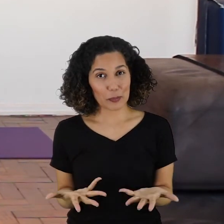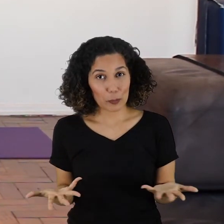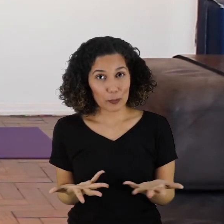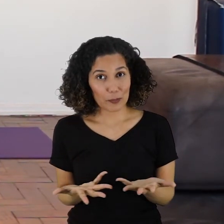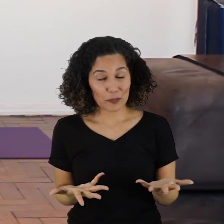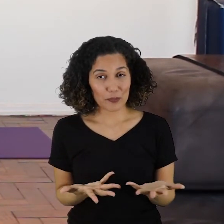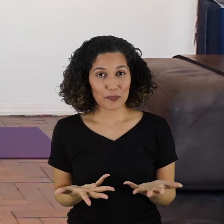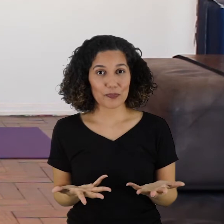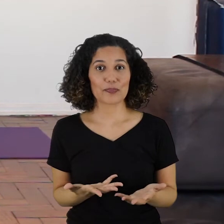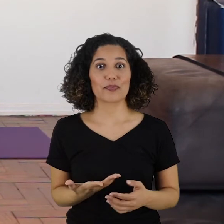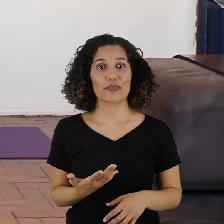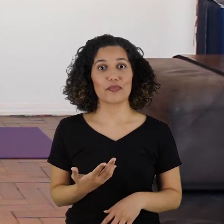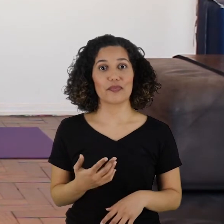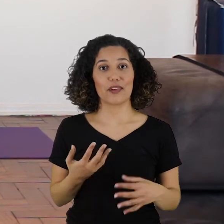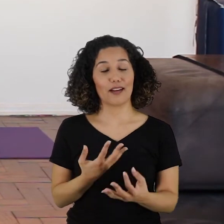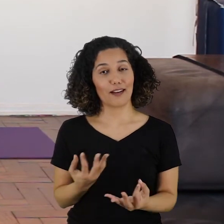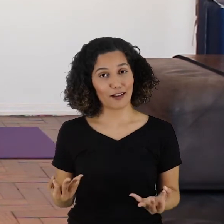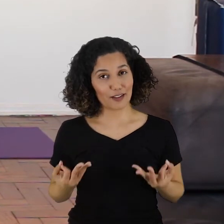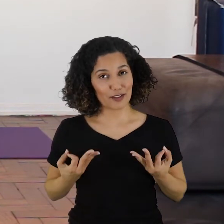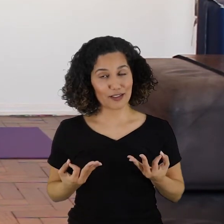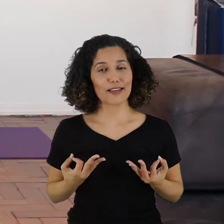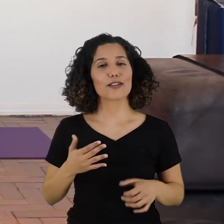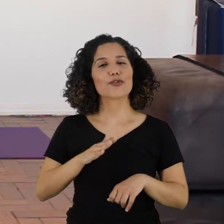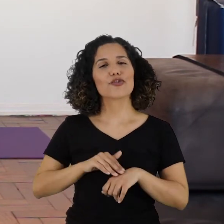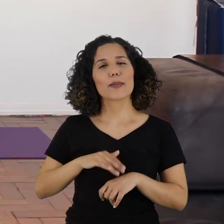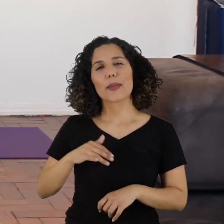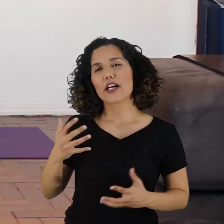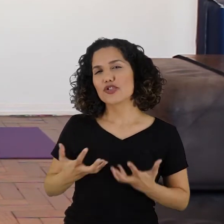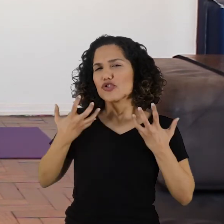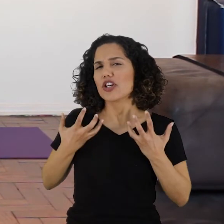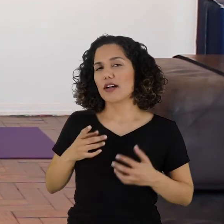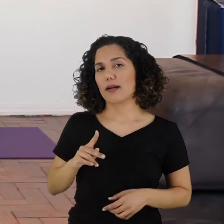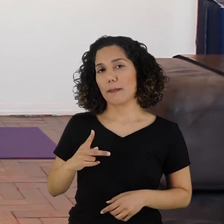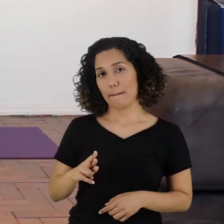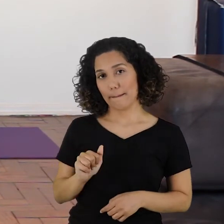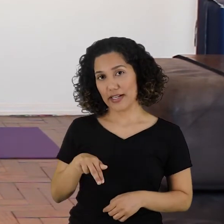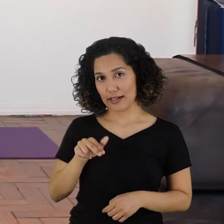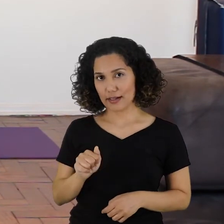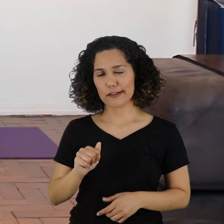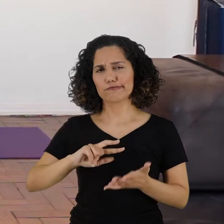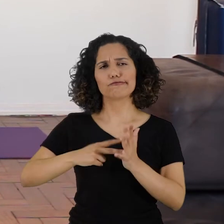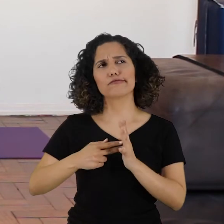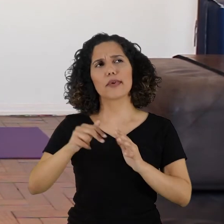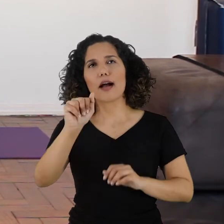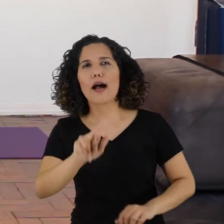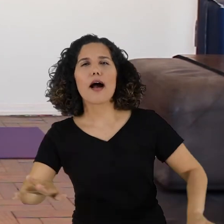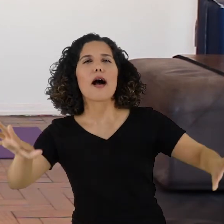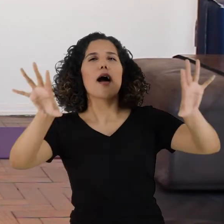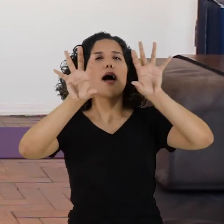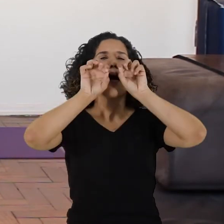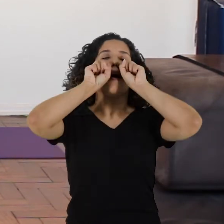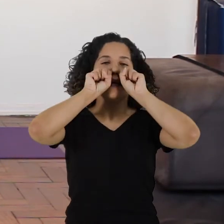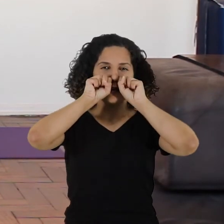E agora, na yoga, a gente chama energia de prana. E ela está representada pelo ar que a gente